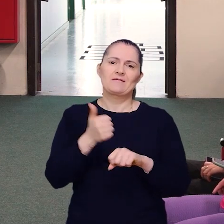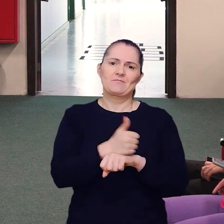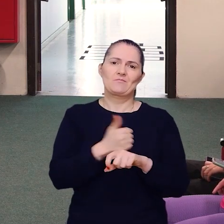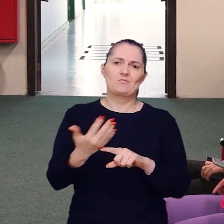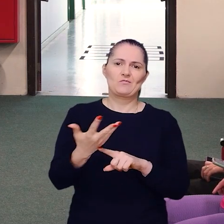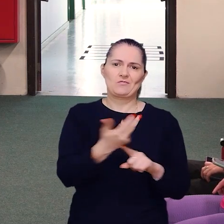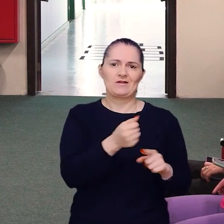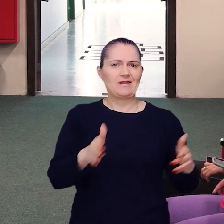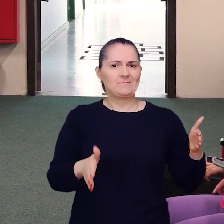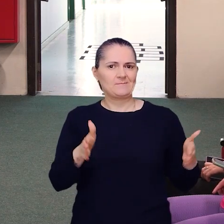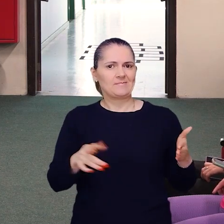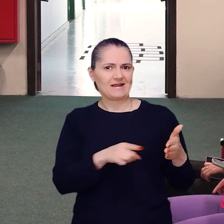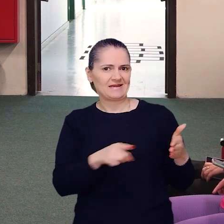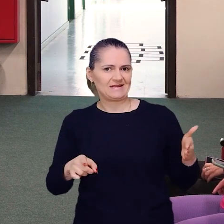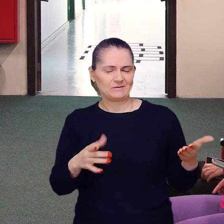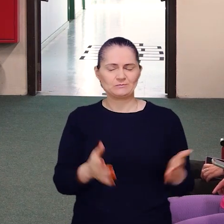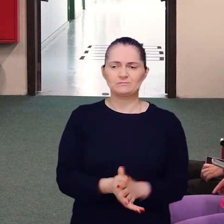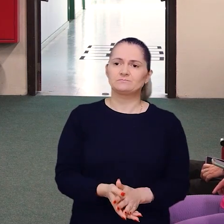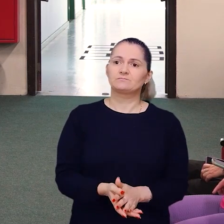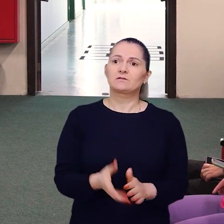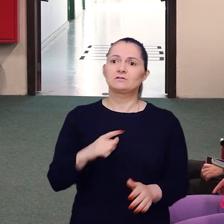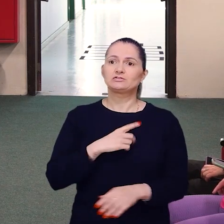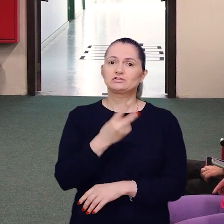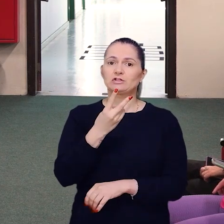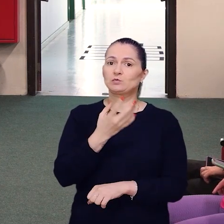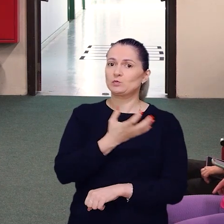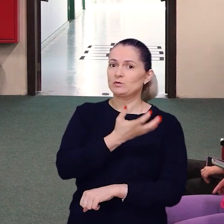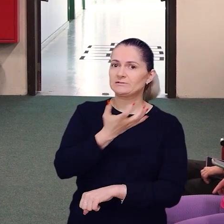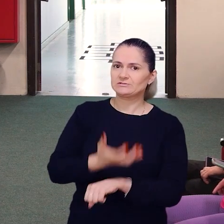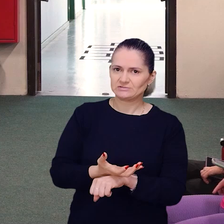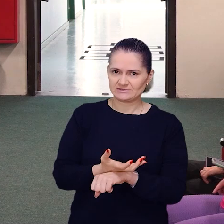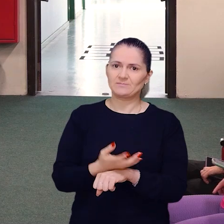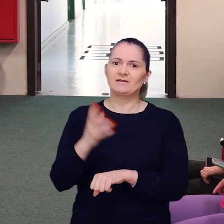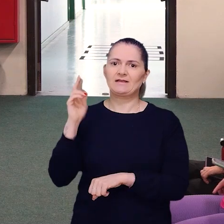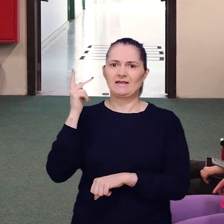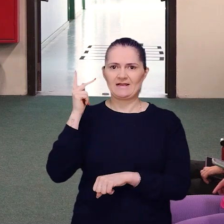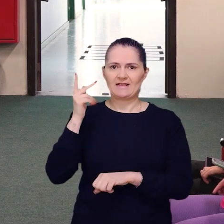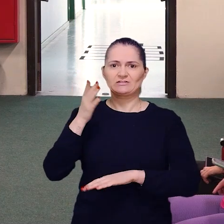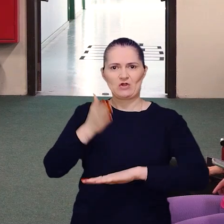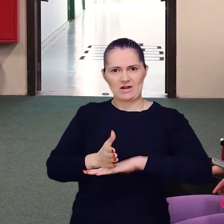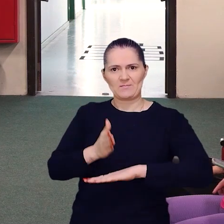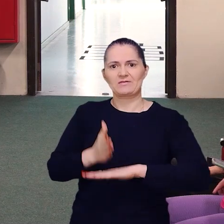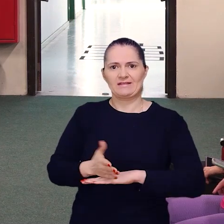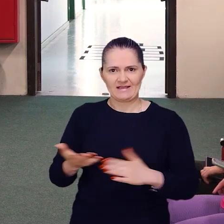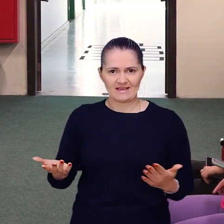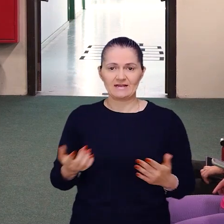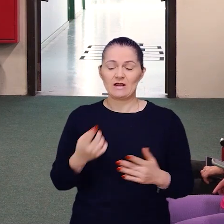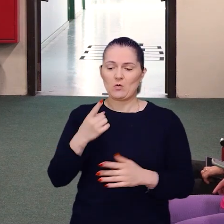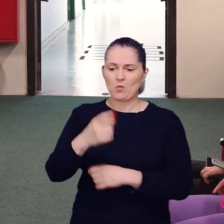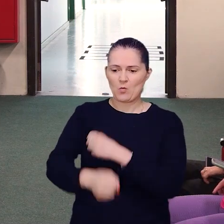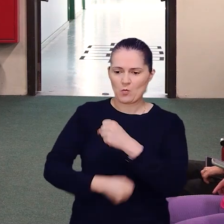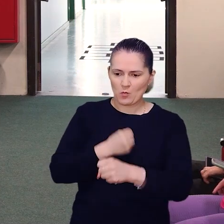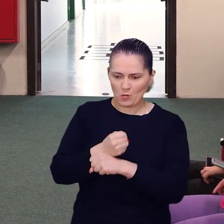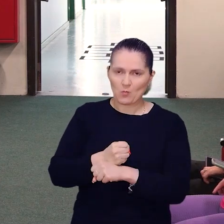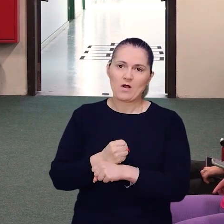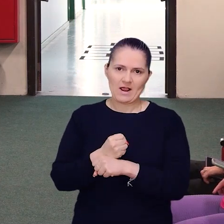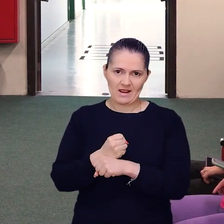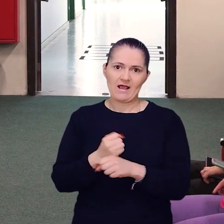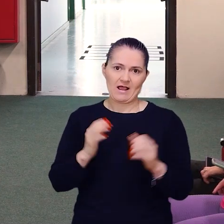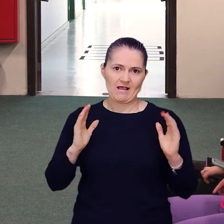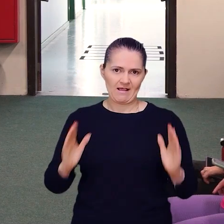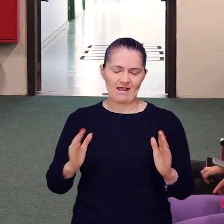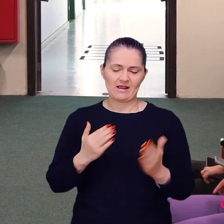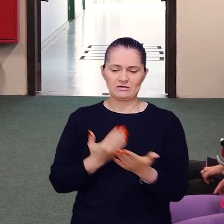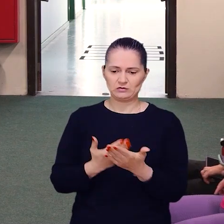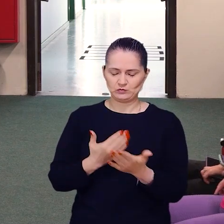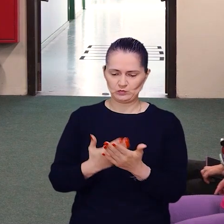artistas desses períodos, mesmo que a gente tivesse 2 disciplinas de História Moderna. Então, foi um ano inteiro estudando História Moderna, que é